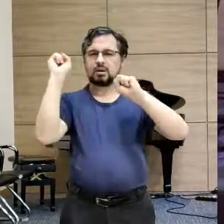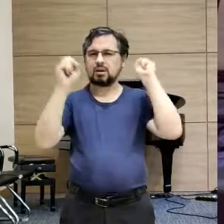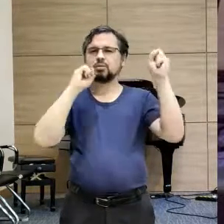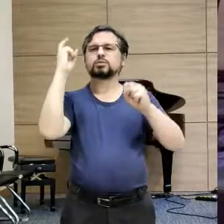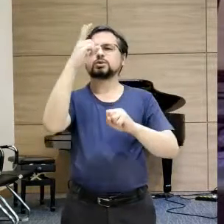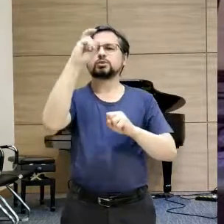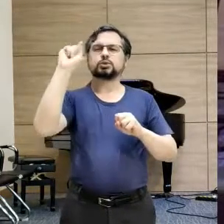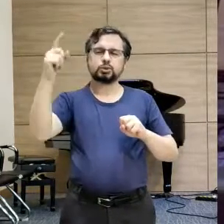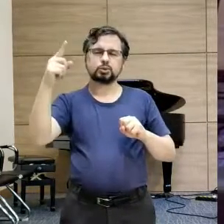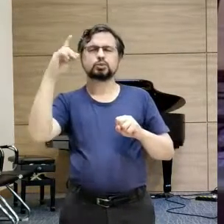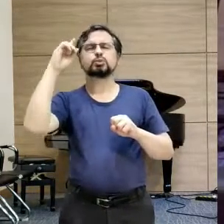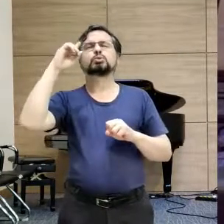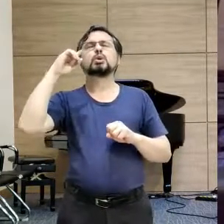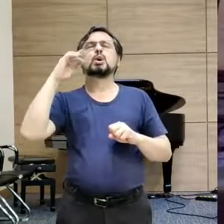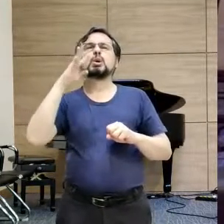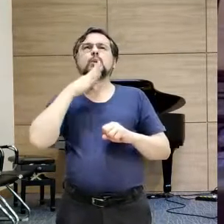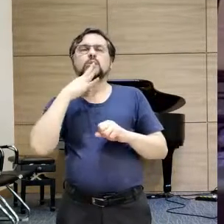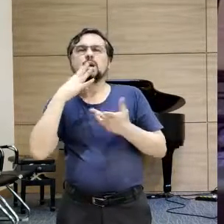terra, por mais que